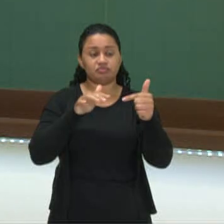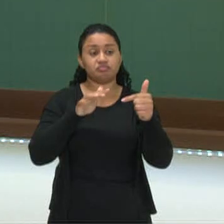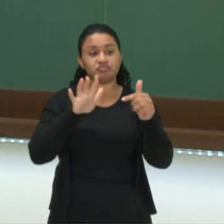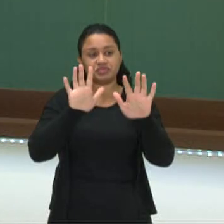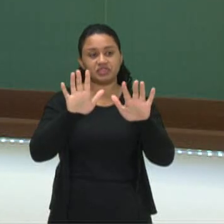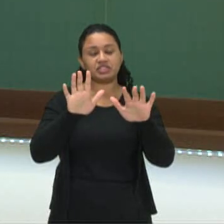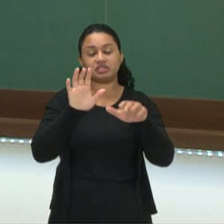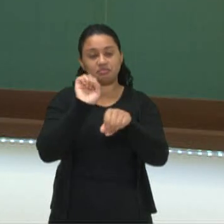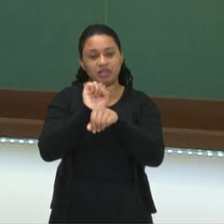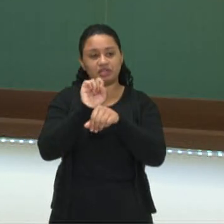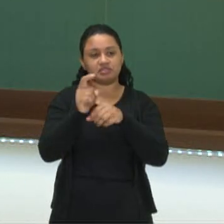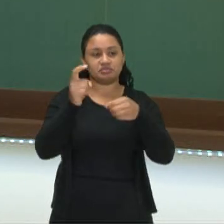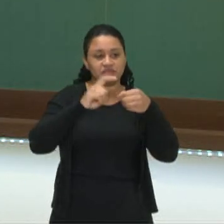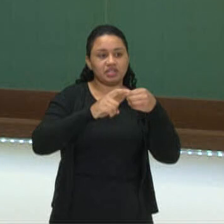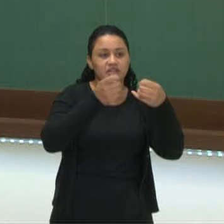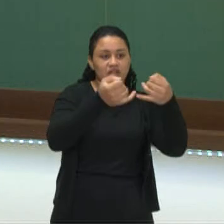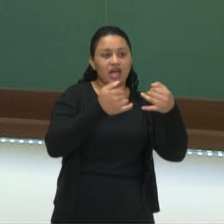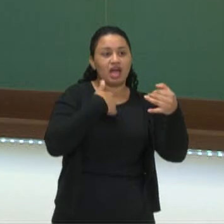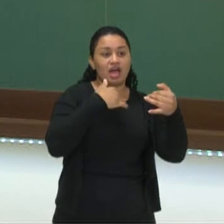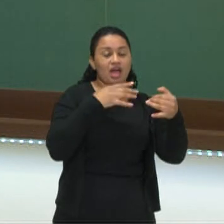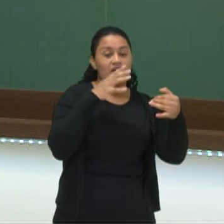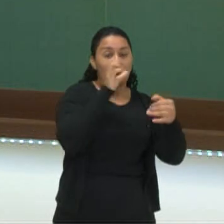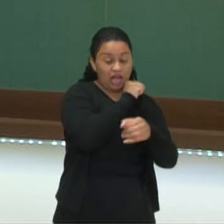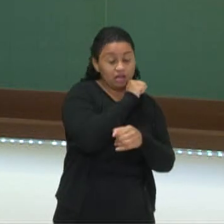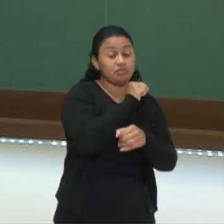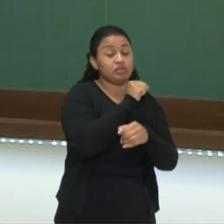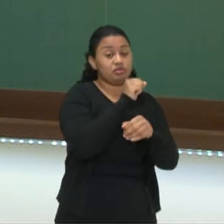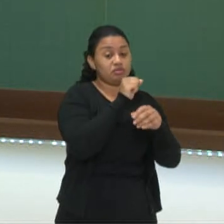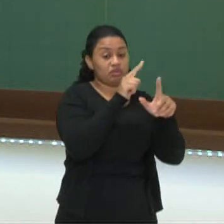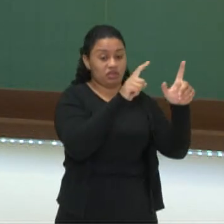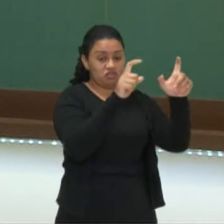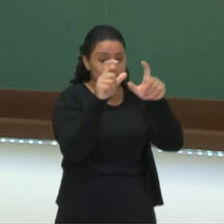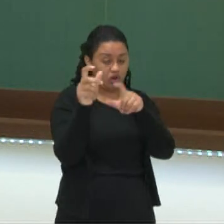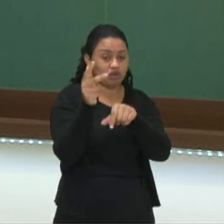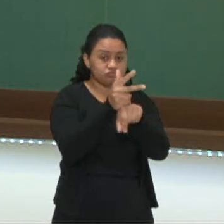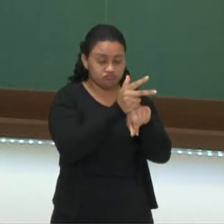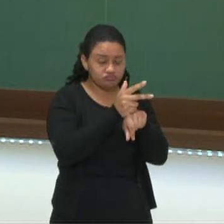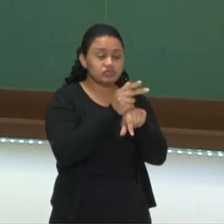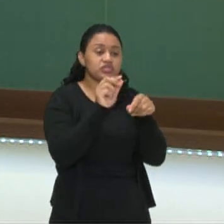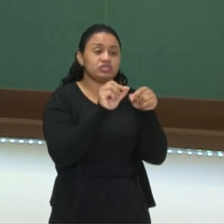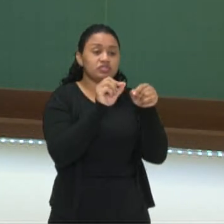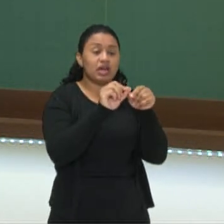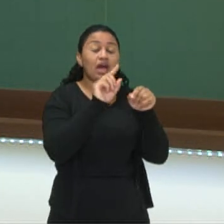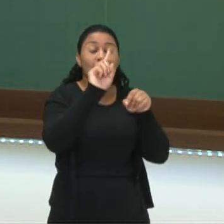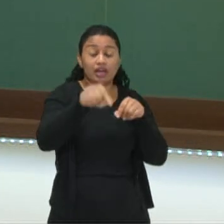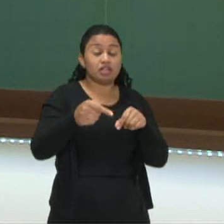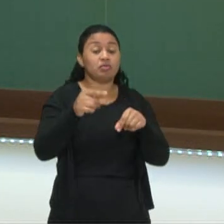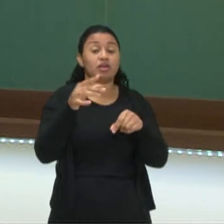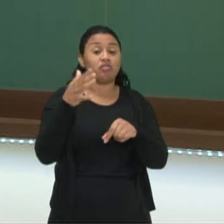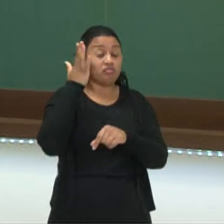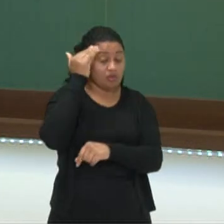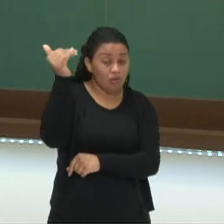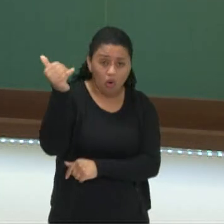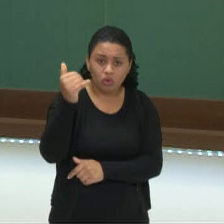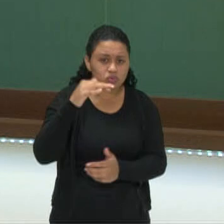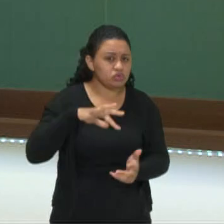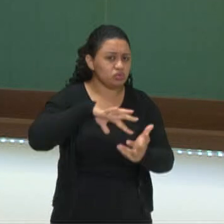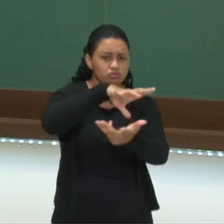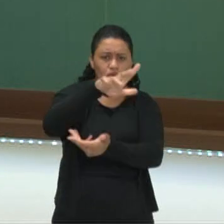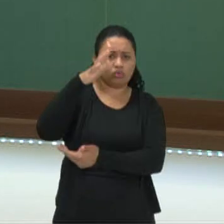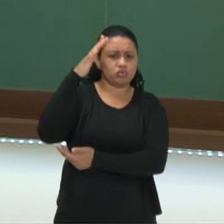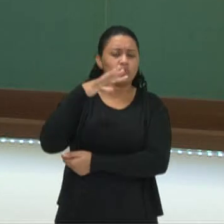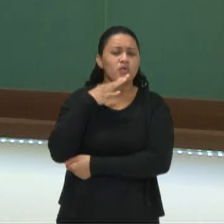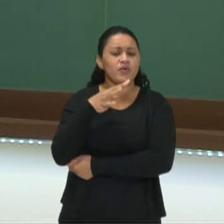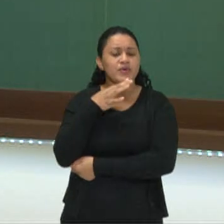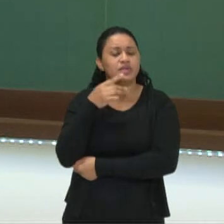Voltando. De noite para o dia, depois desse registro, ele se torna uma celebridade internacional. Então, no primeiro momento da